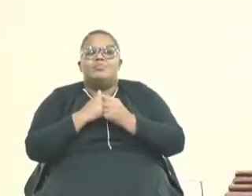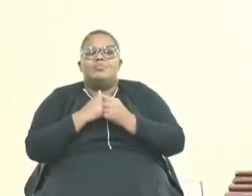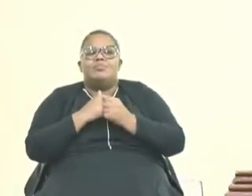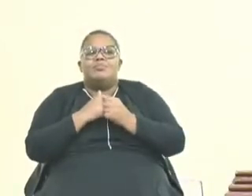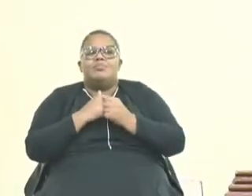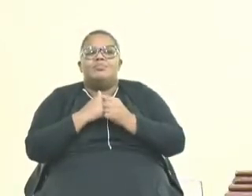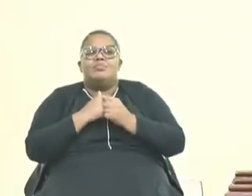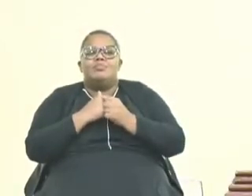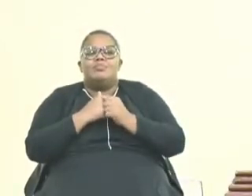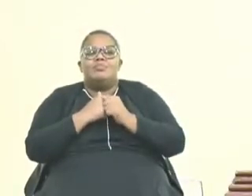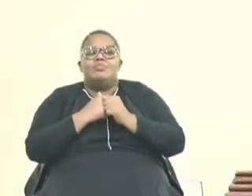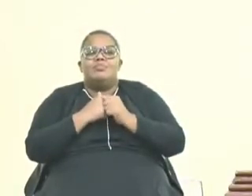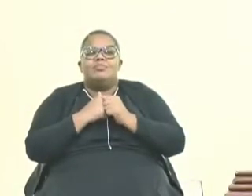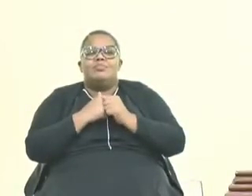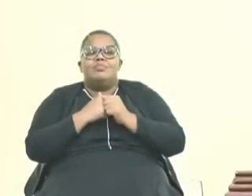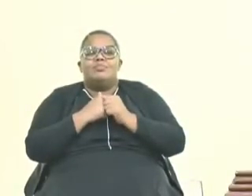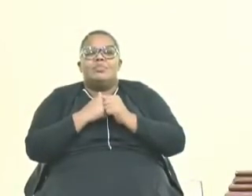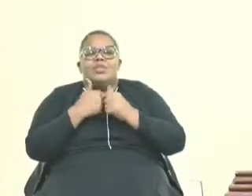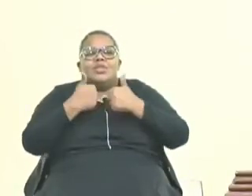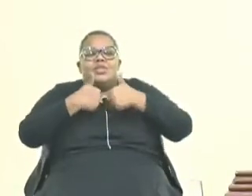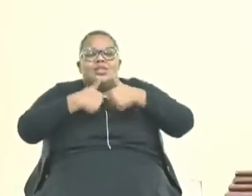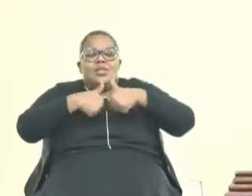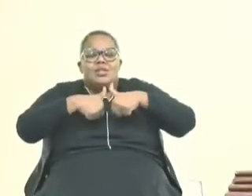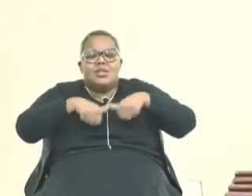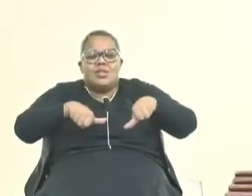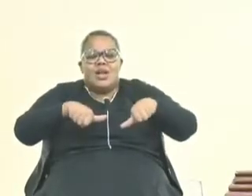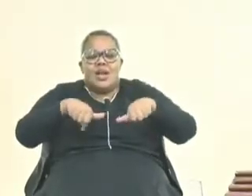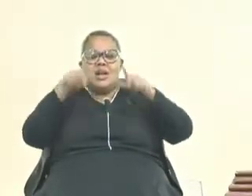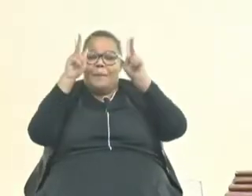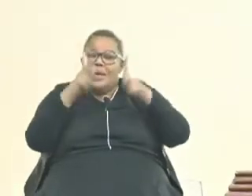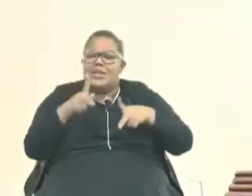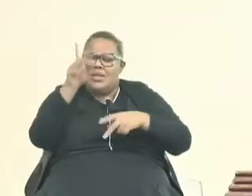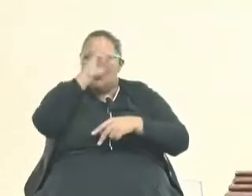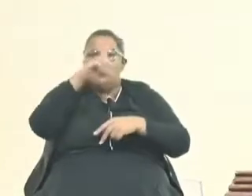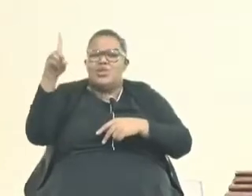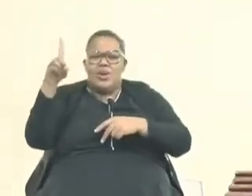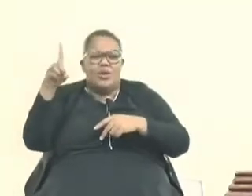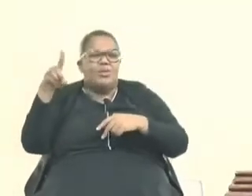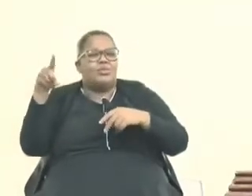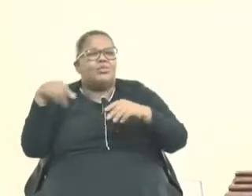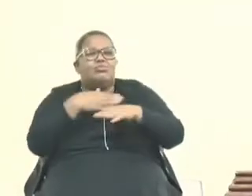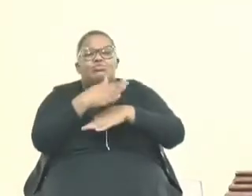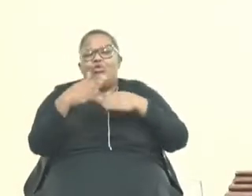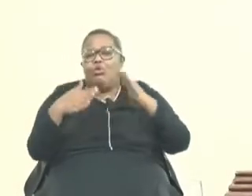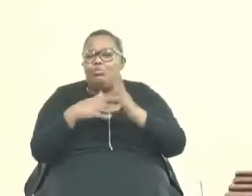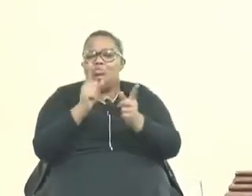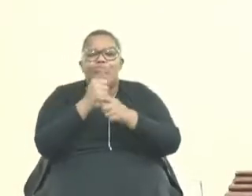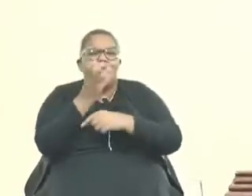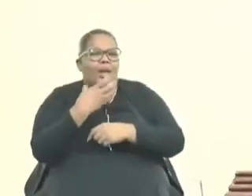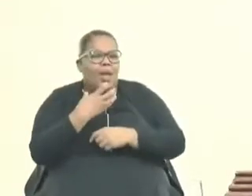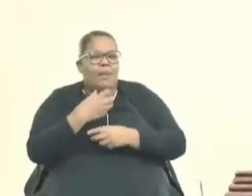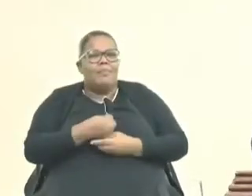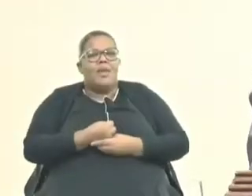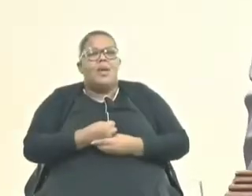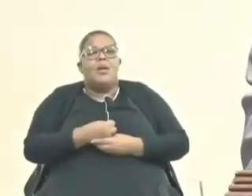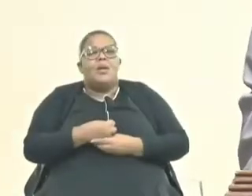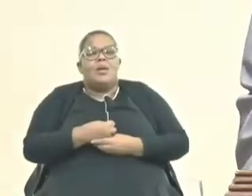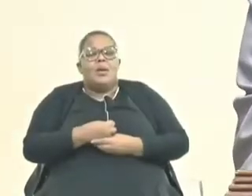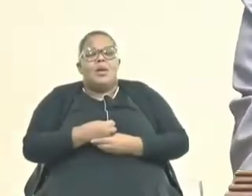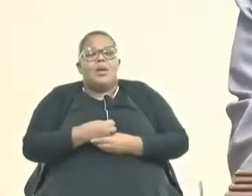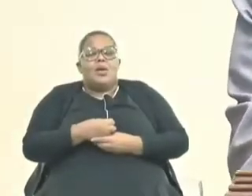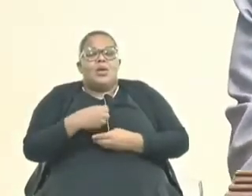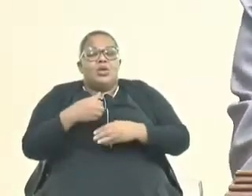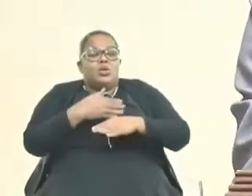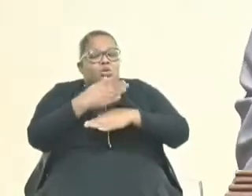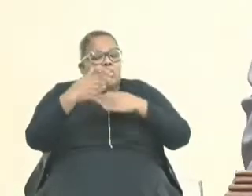negócios Deus está fora e não adianta servir a Deus religiosamente sem nossa vida não tememos